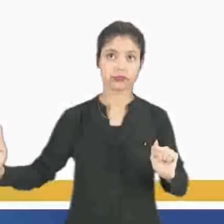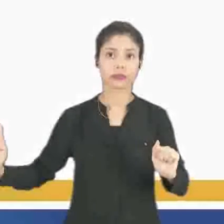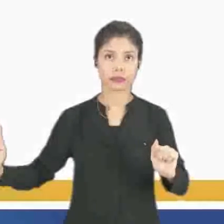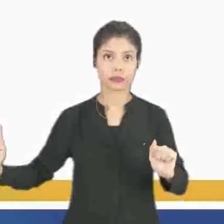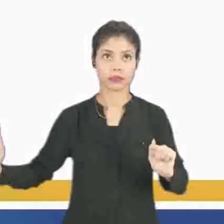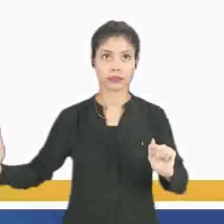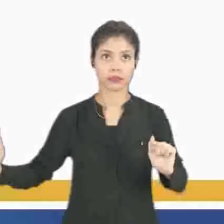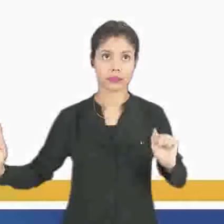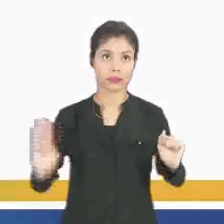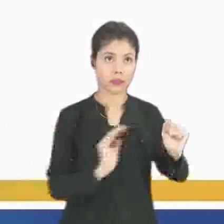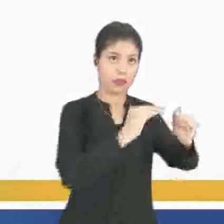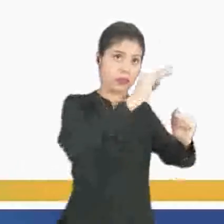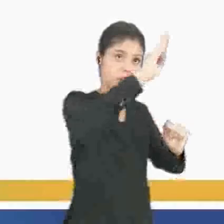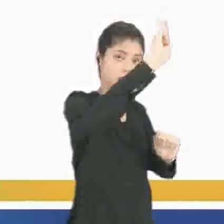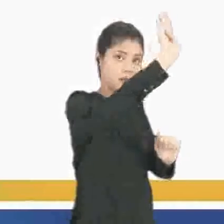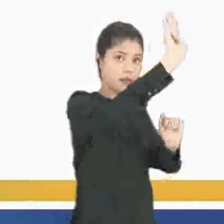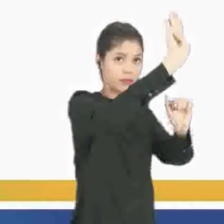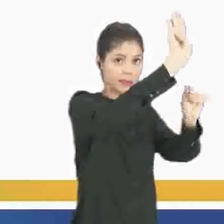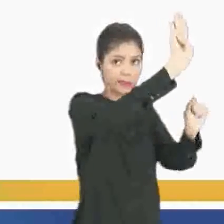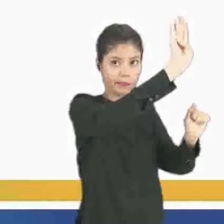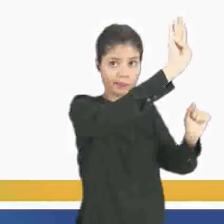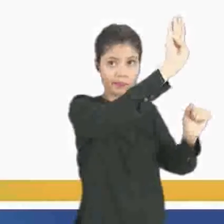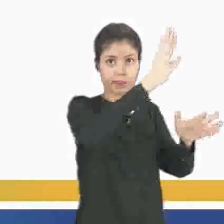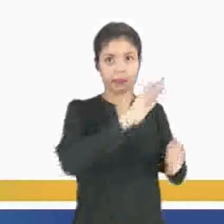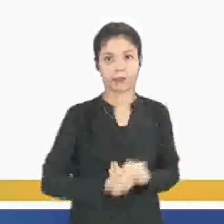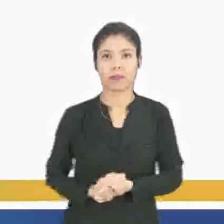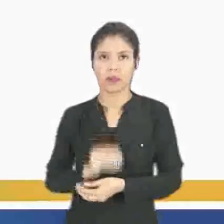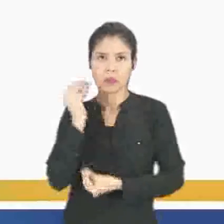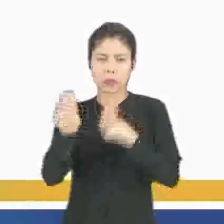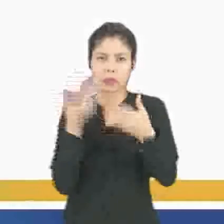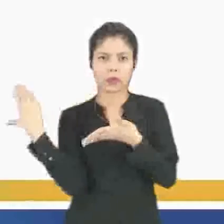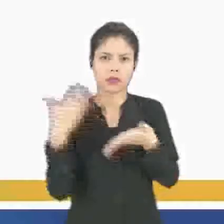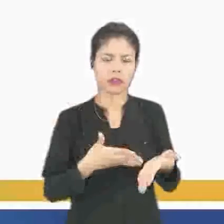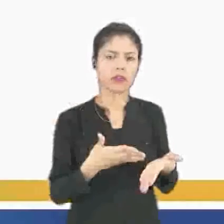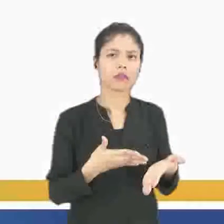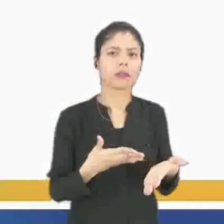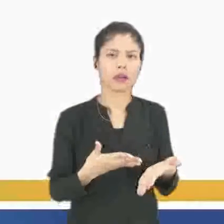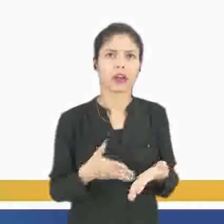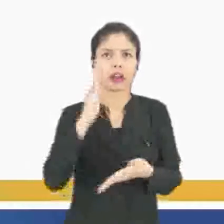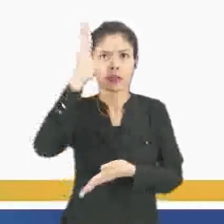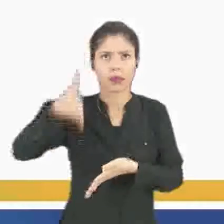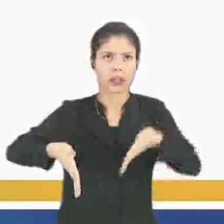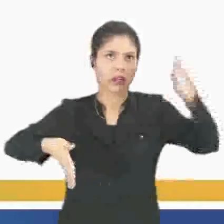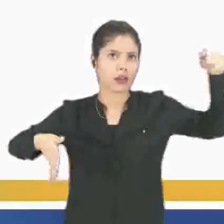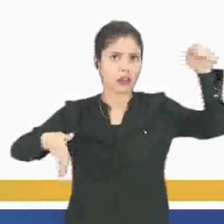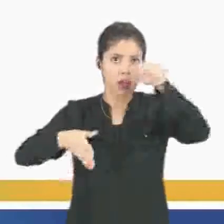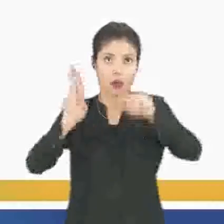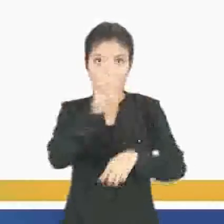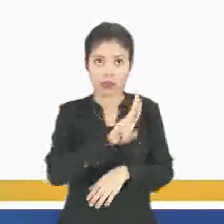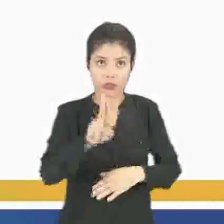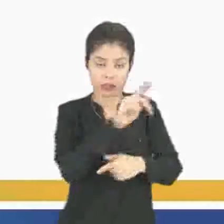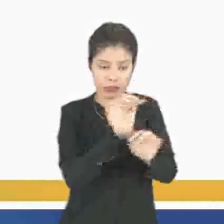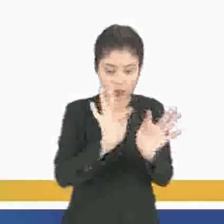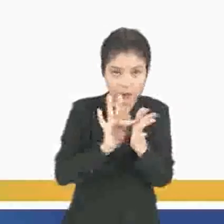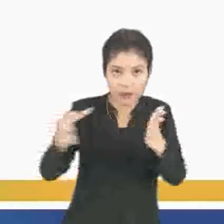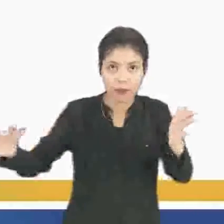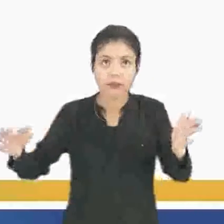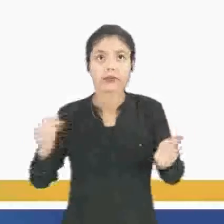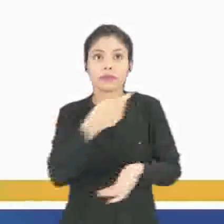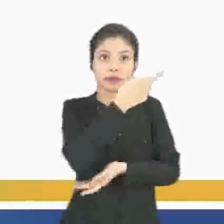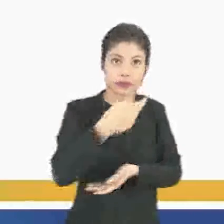desse segmento aqui, ó. Agora, como é que eu chego nessa metade? Como é que eu chego nessa metade? Utilizando essa fórmula. E qual é essa